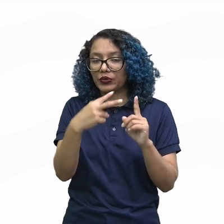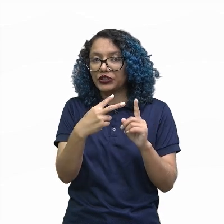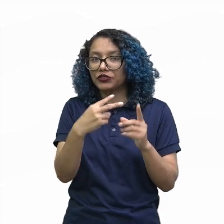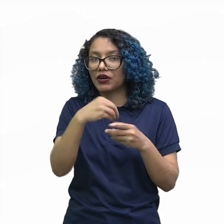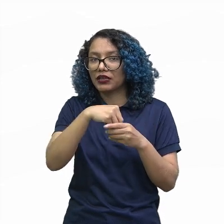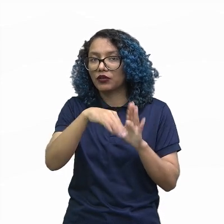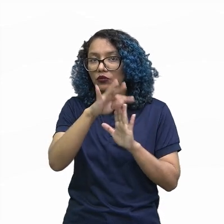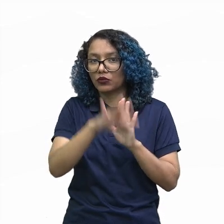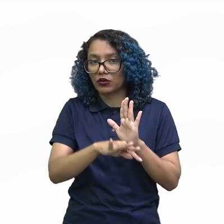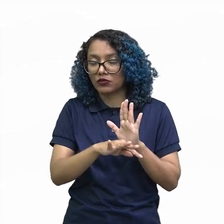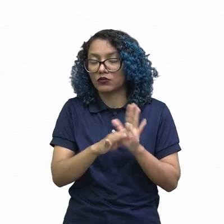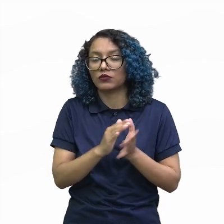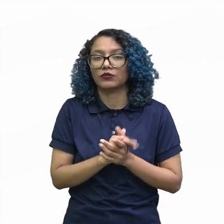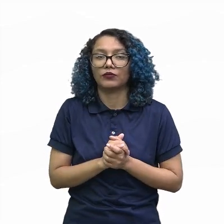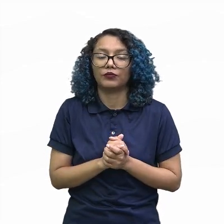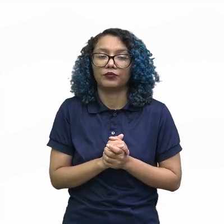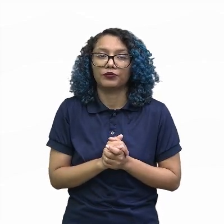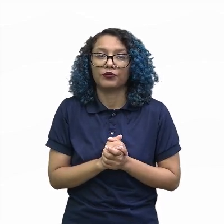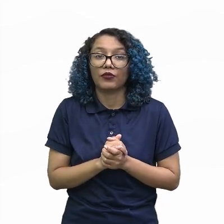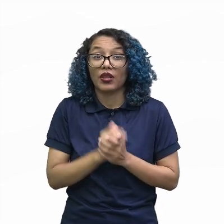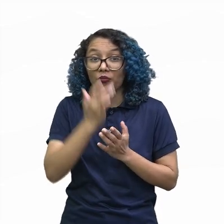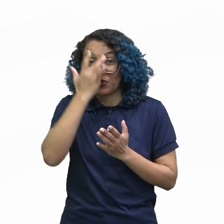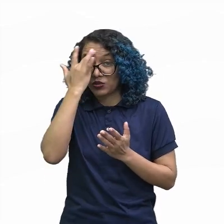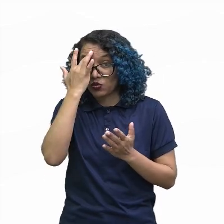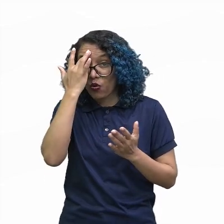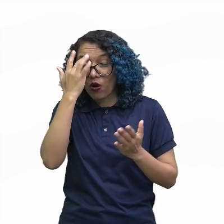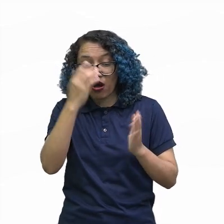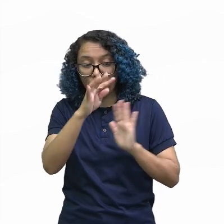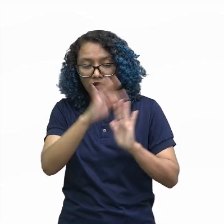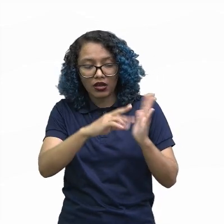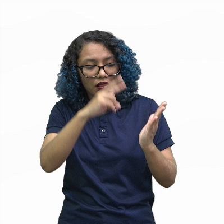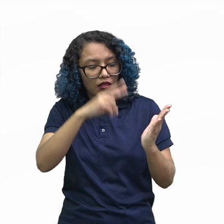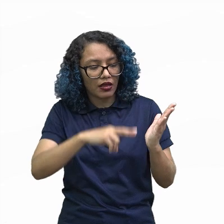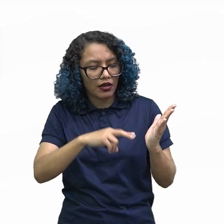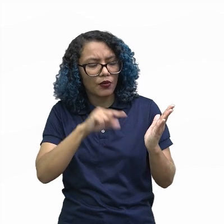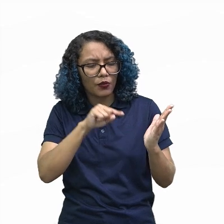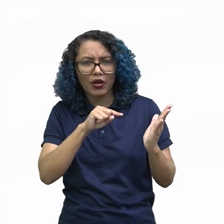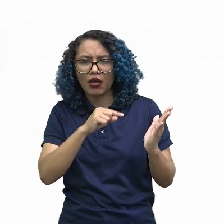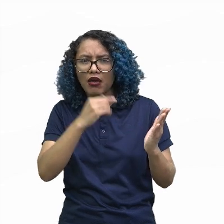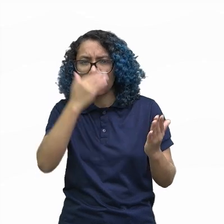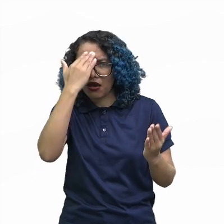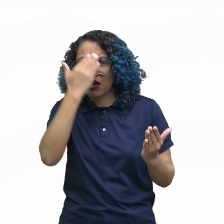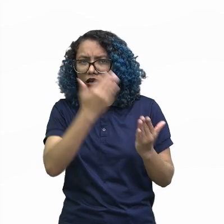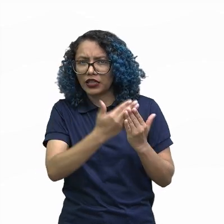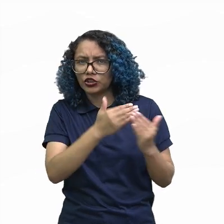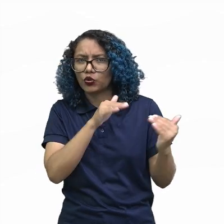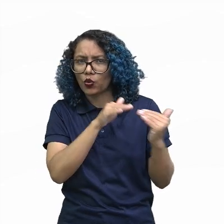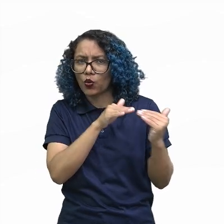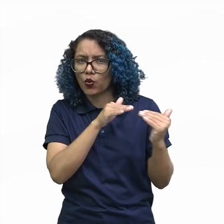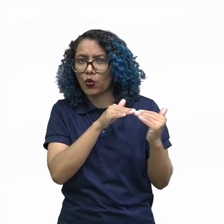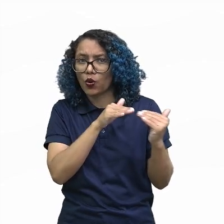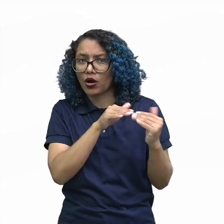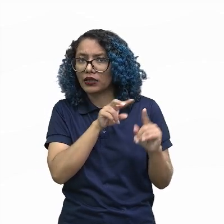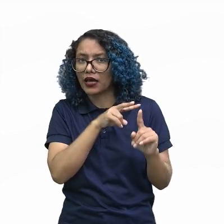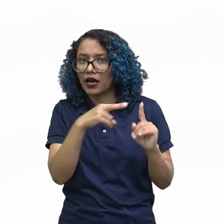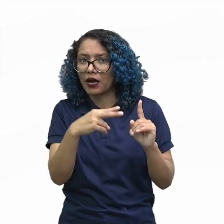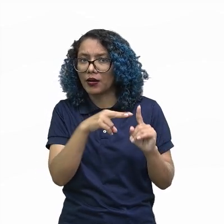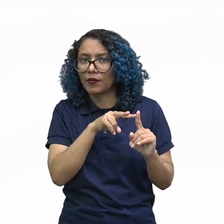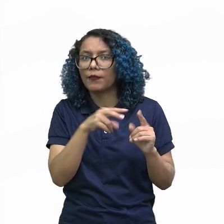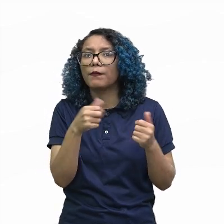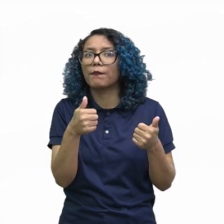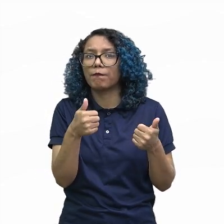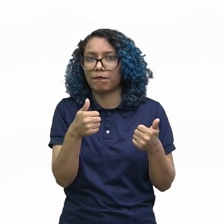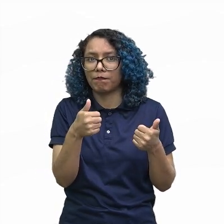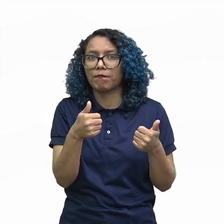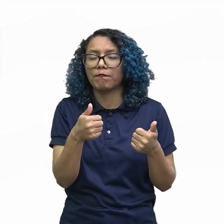que o leitor, a pessoa que tem contato com esse texto, acredite, aceite aquele ponto de vista. Ok? Então, perceba